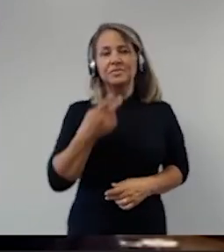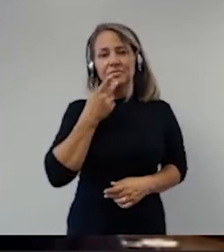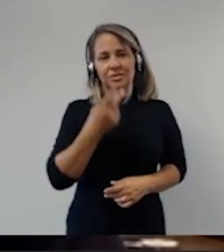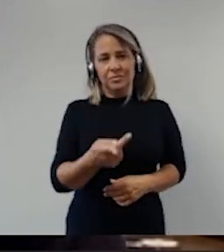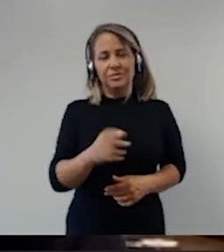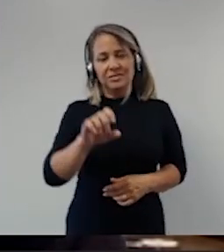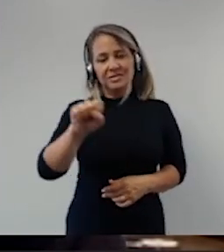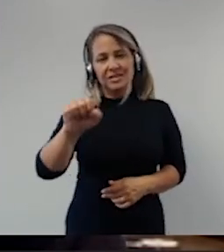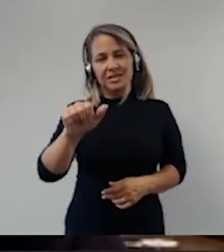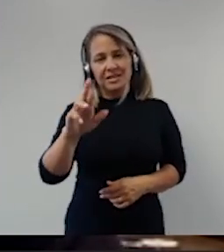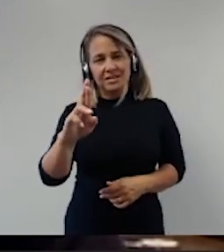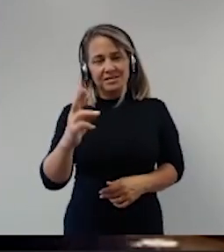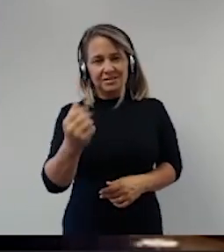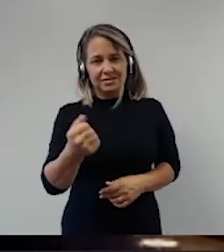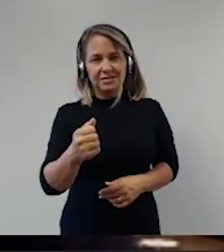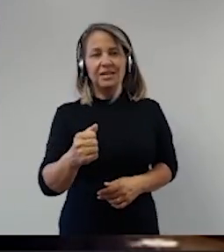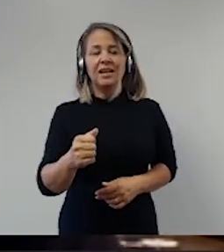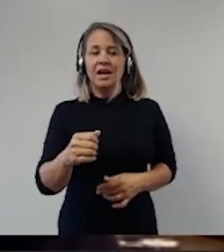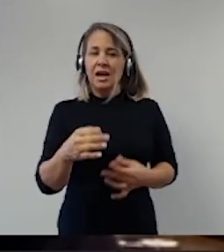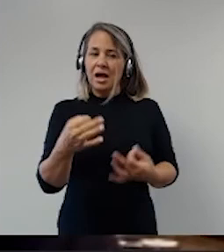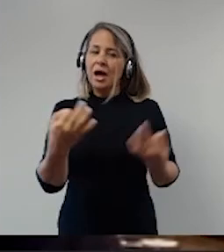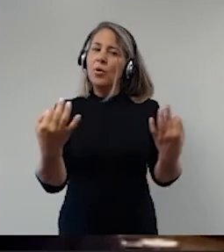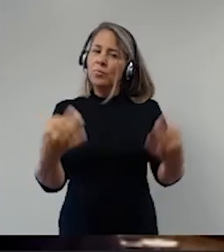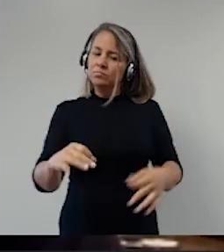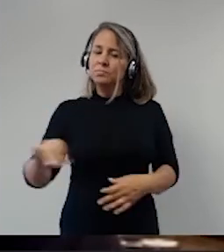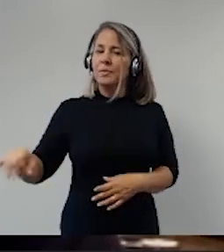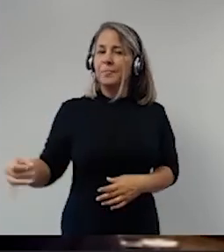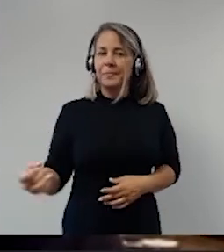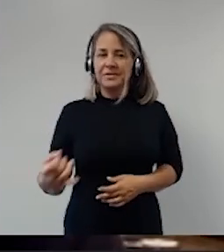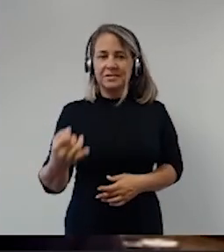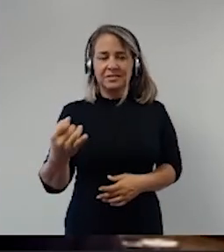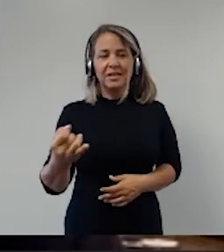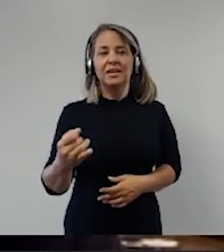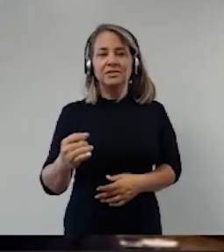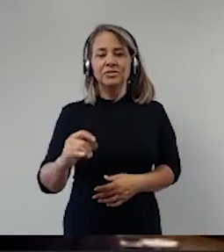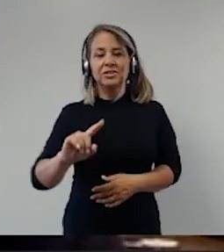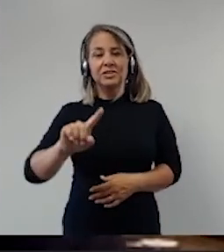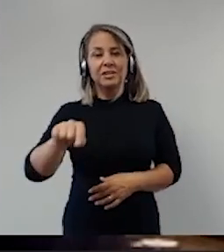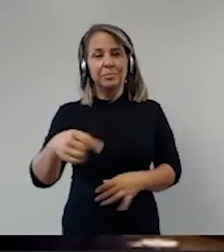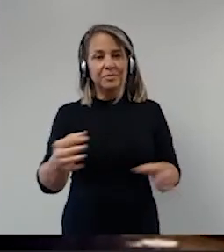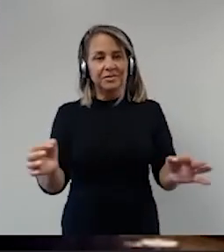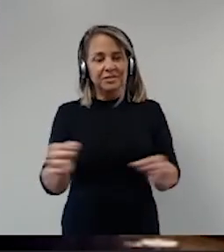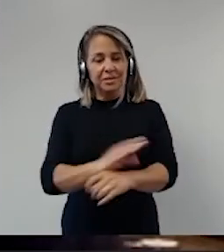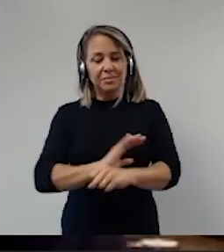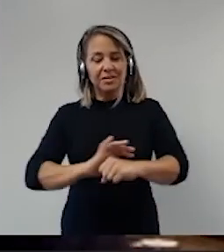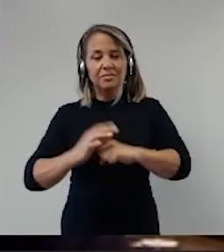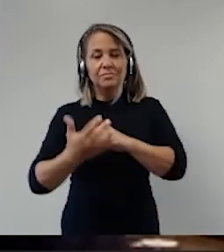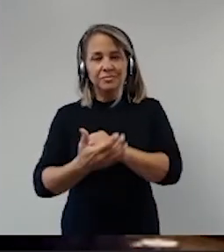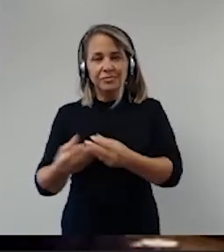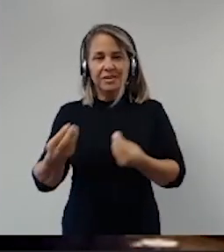Sara, as oportunidades que um cenário pós-pandemia nos traz.